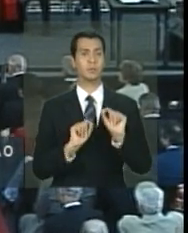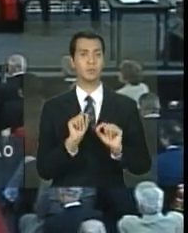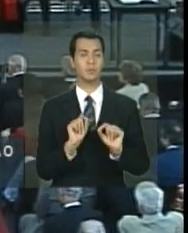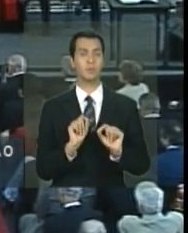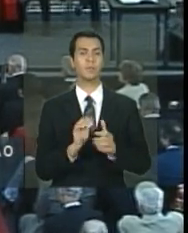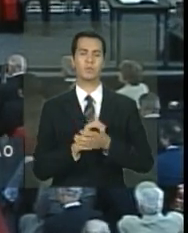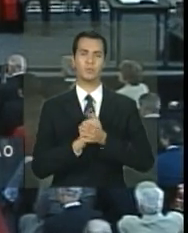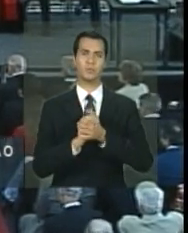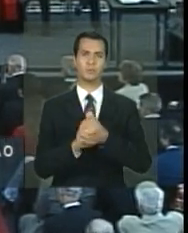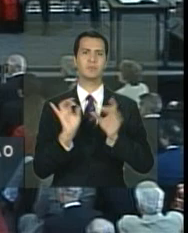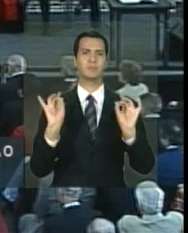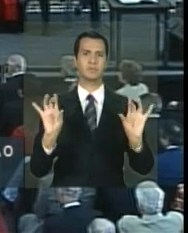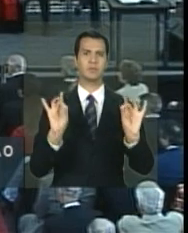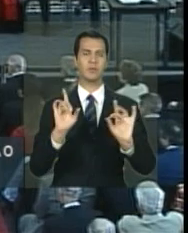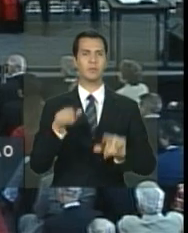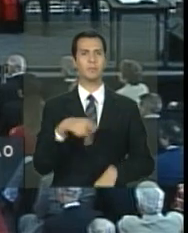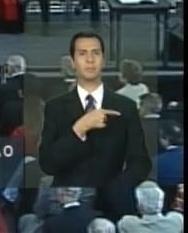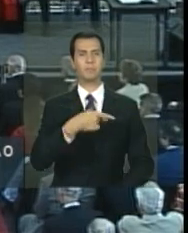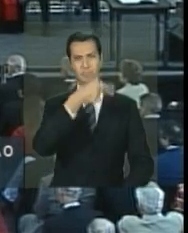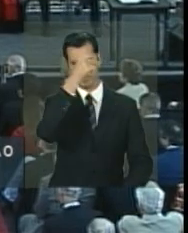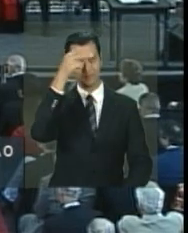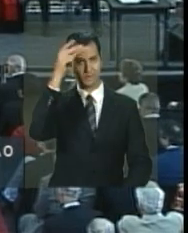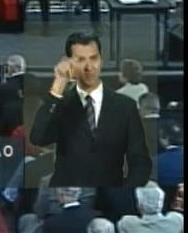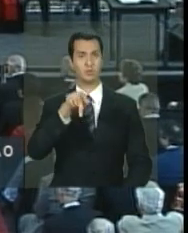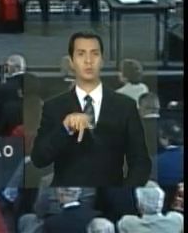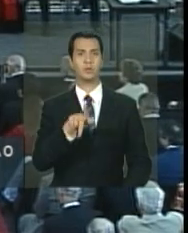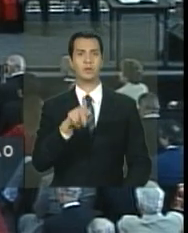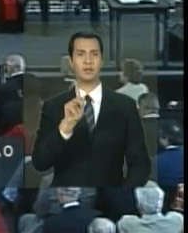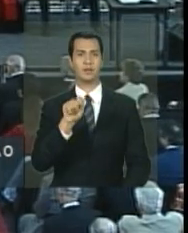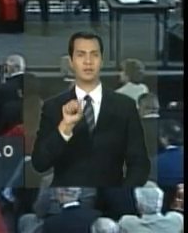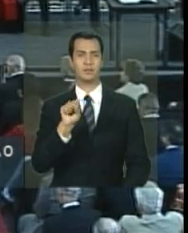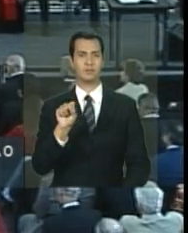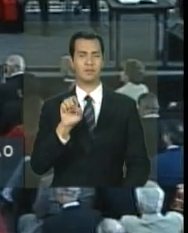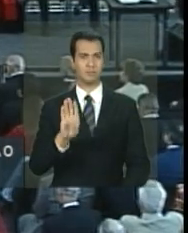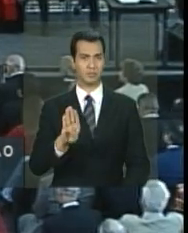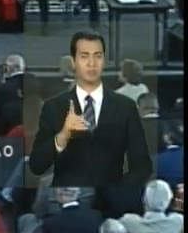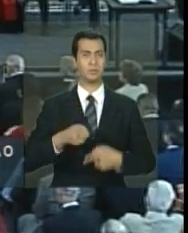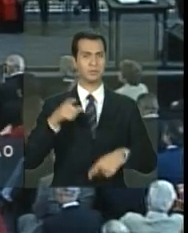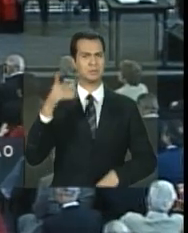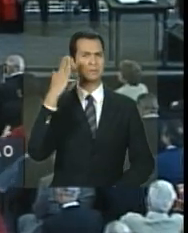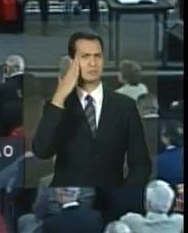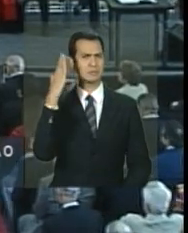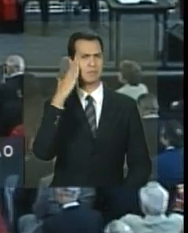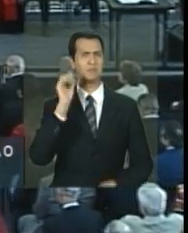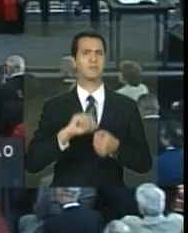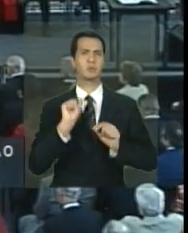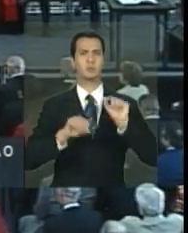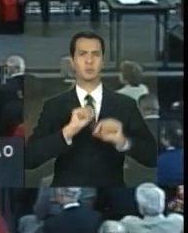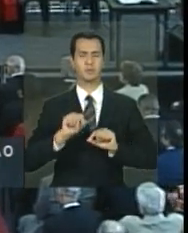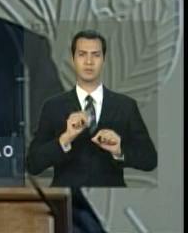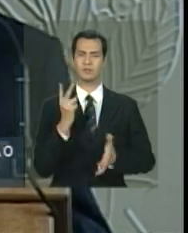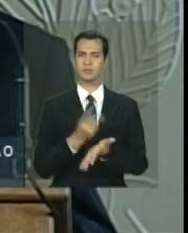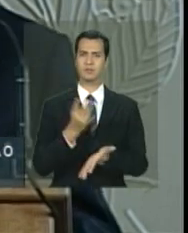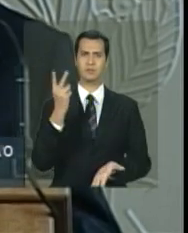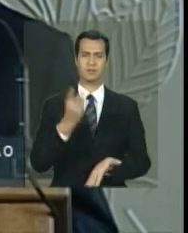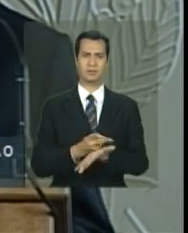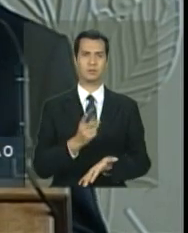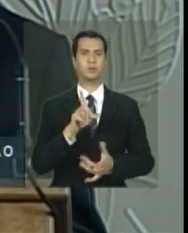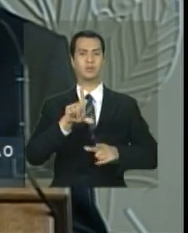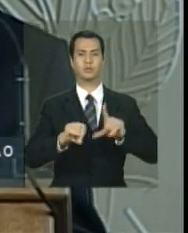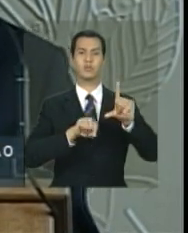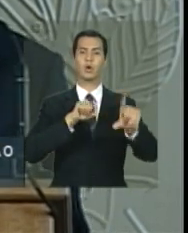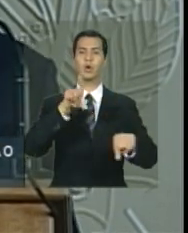cumprimento especialíssimo ao prefeito Gilberto Kassab, porque ele tem tido a sabedoria de selecionar enormemente